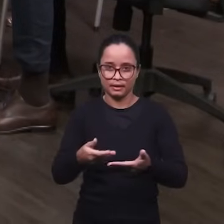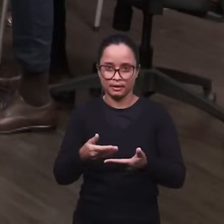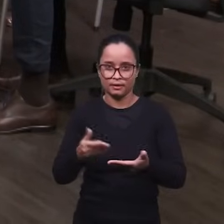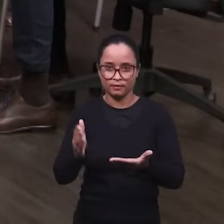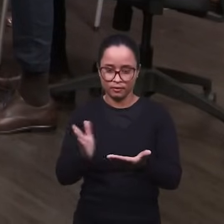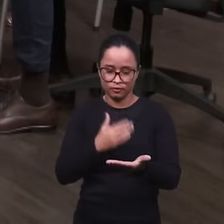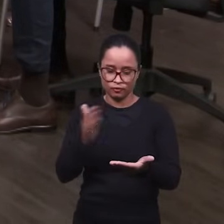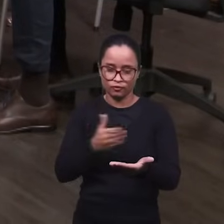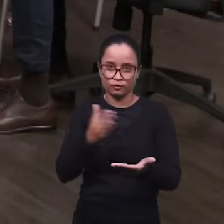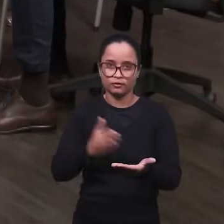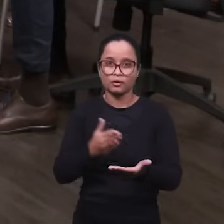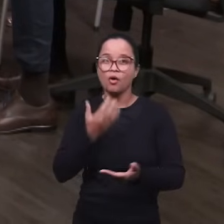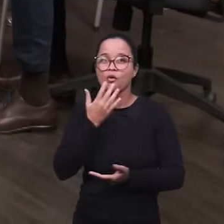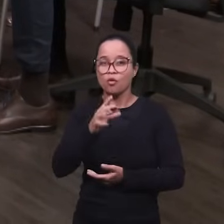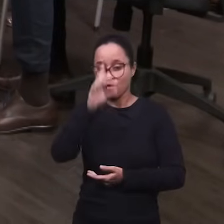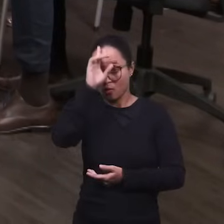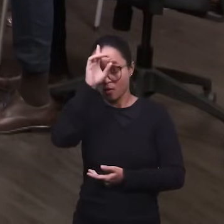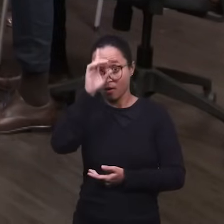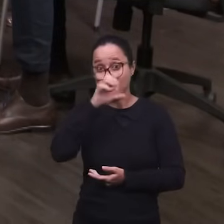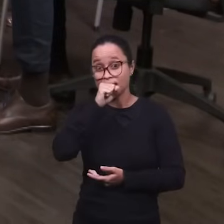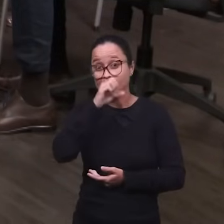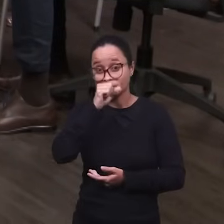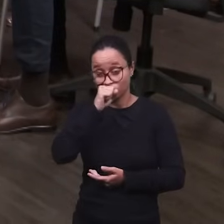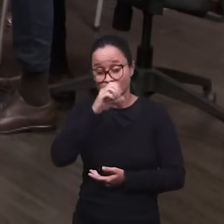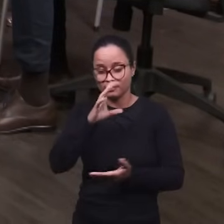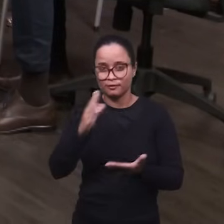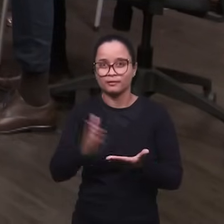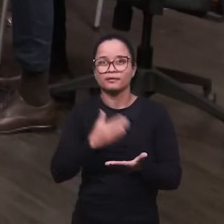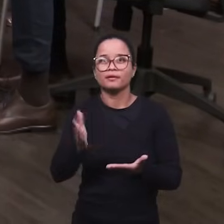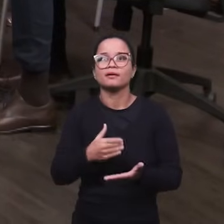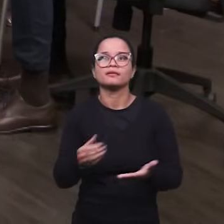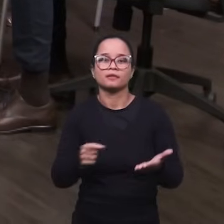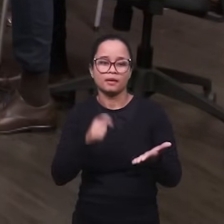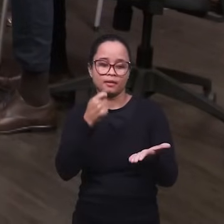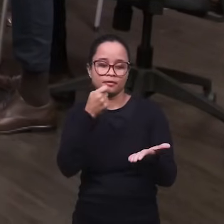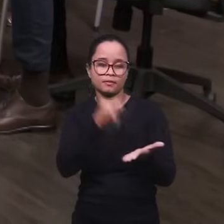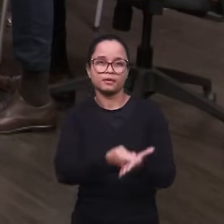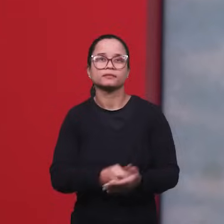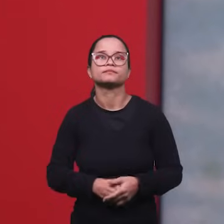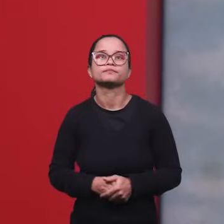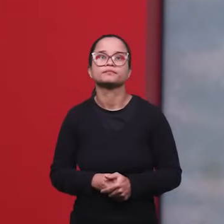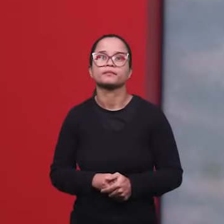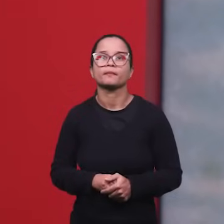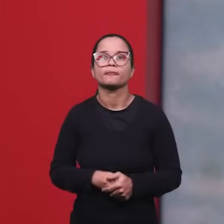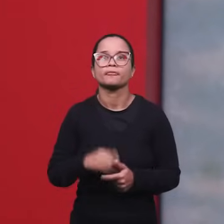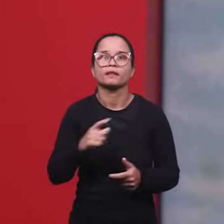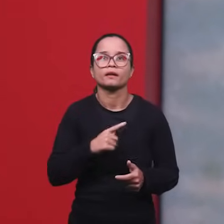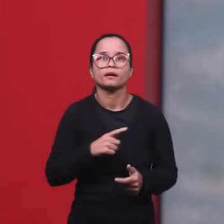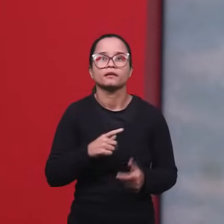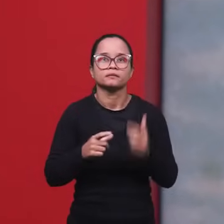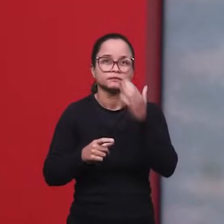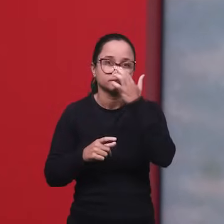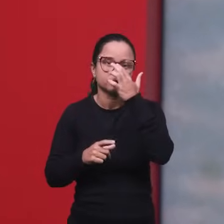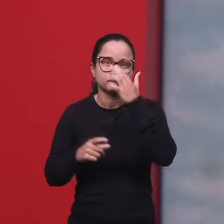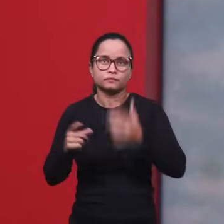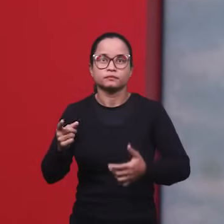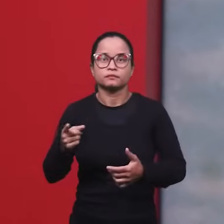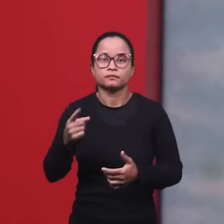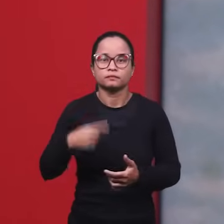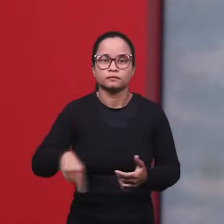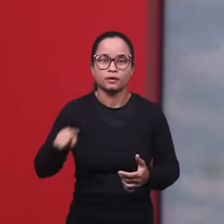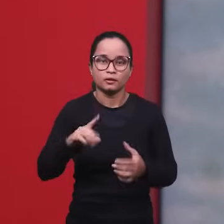carnezinho laranja? Deve Não. ter na casa de vocês. Nunca viram? Já vi. Já viu, né? Pois é, o carnezinho laranja era onde a